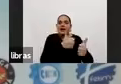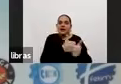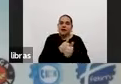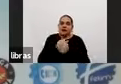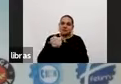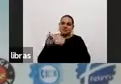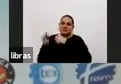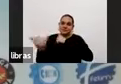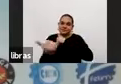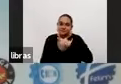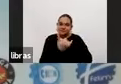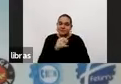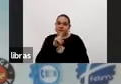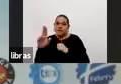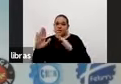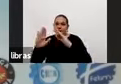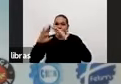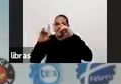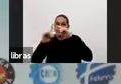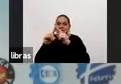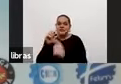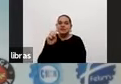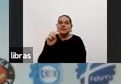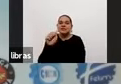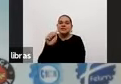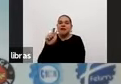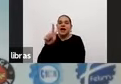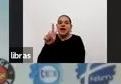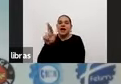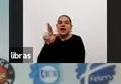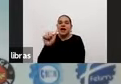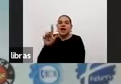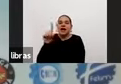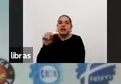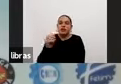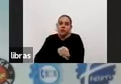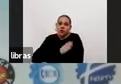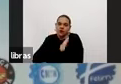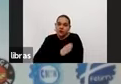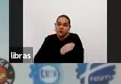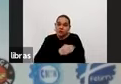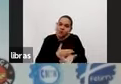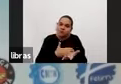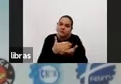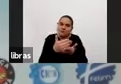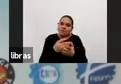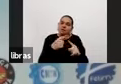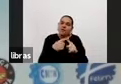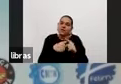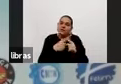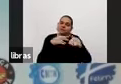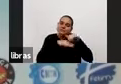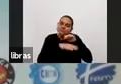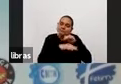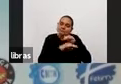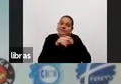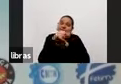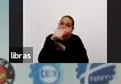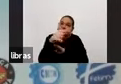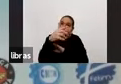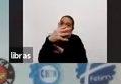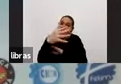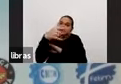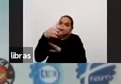Sagrados Corações. É o início, porque eles vão juntar 747 cestas. Eles começaram nesse